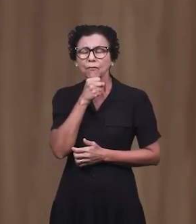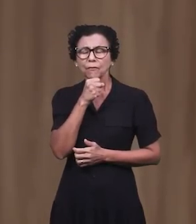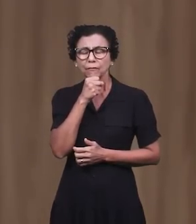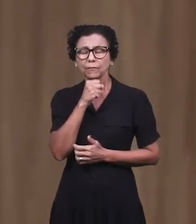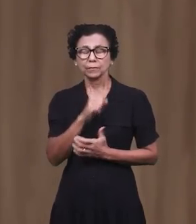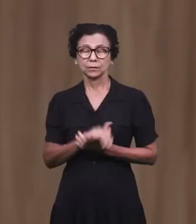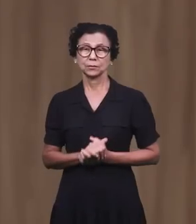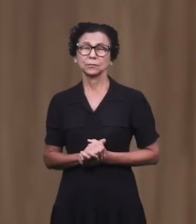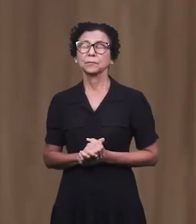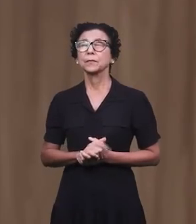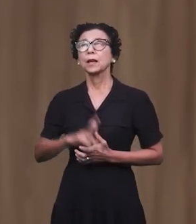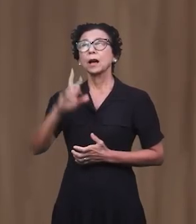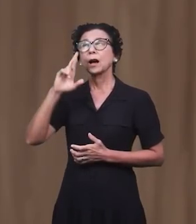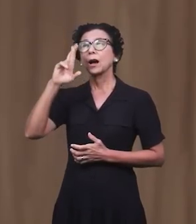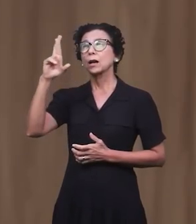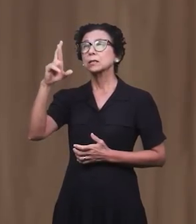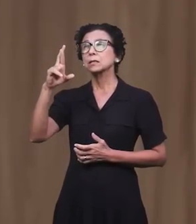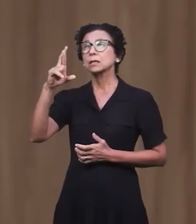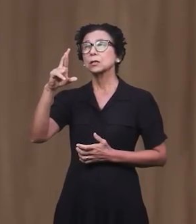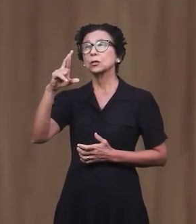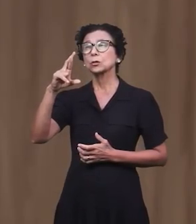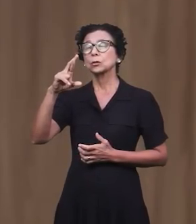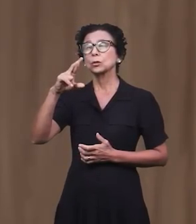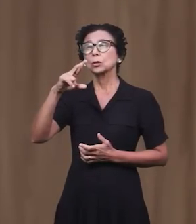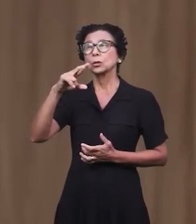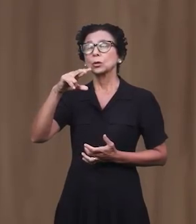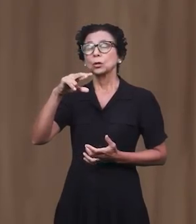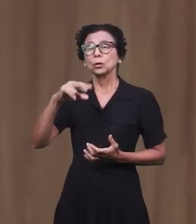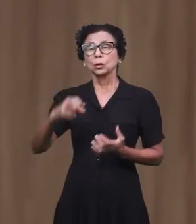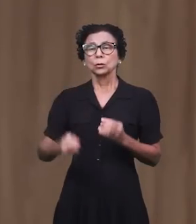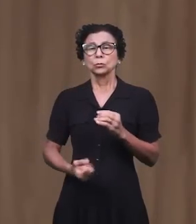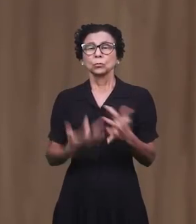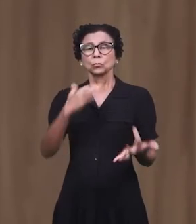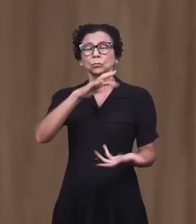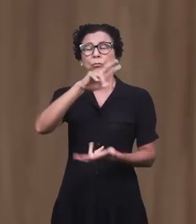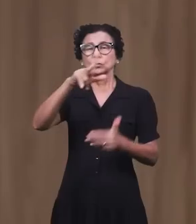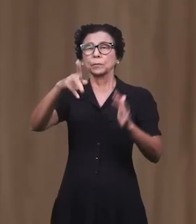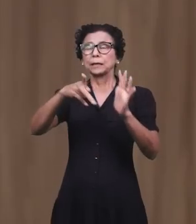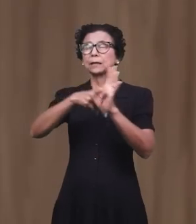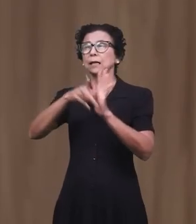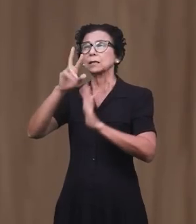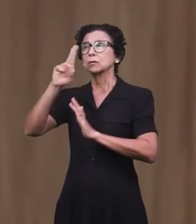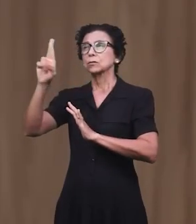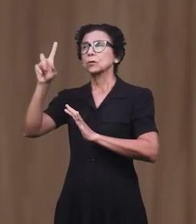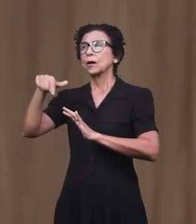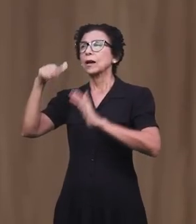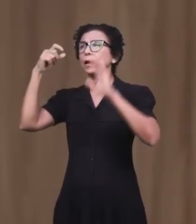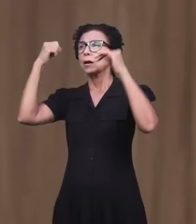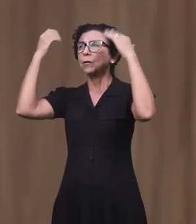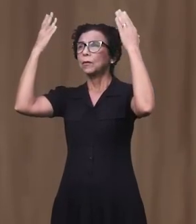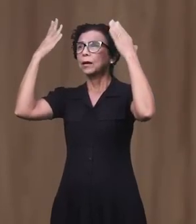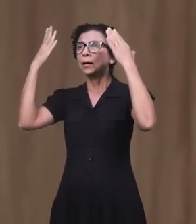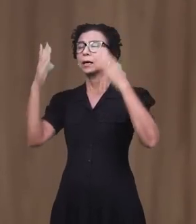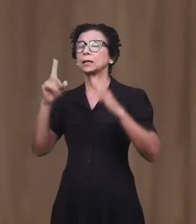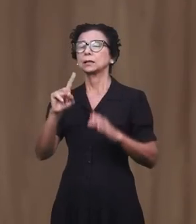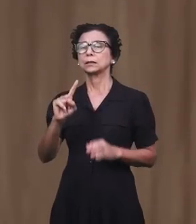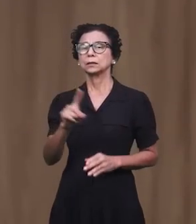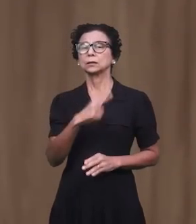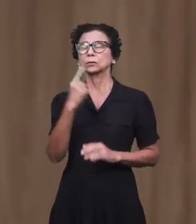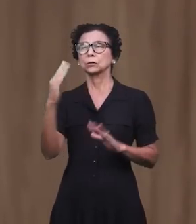tudo, quanto há nos céus e na terra, teu é, Senhor, o reino, e tu te exaltaste sobre todos como